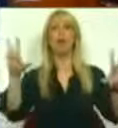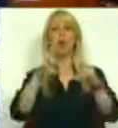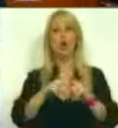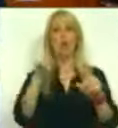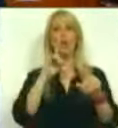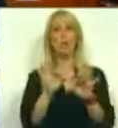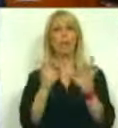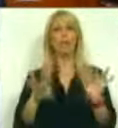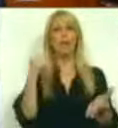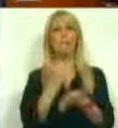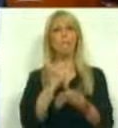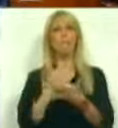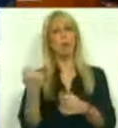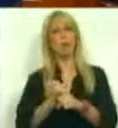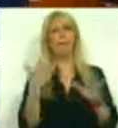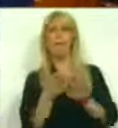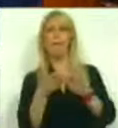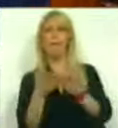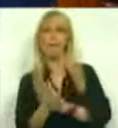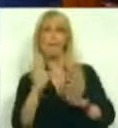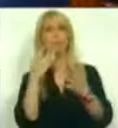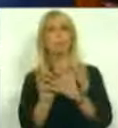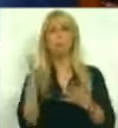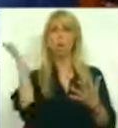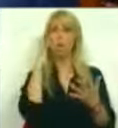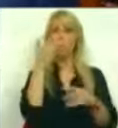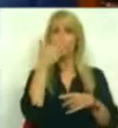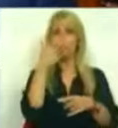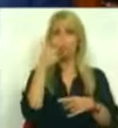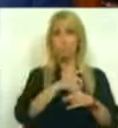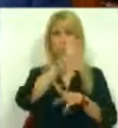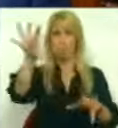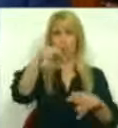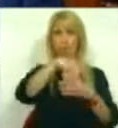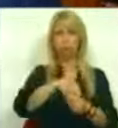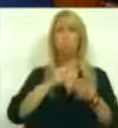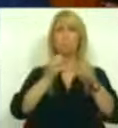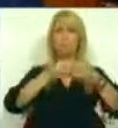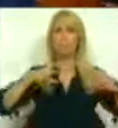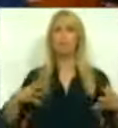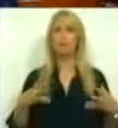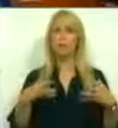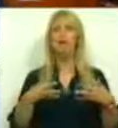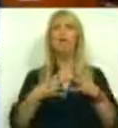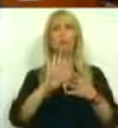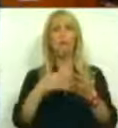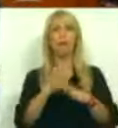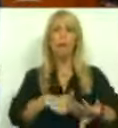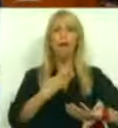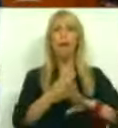Emprego, tornando mais abrangente no número de beneficiários e reforçando a especialização na sua